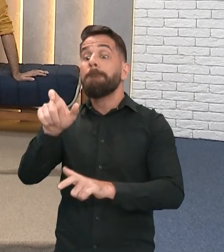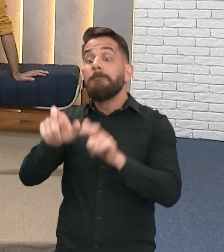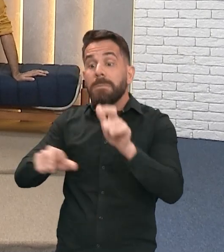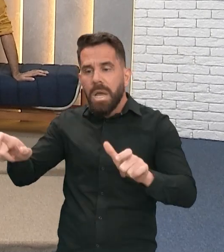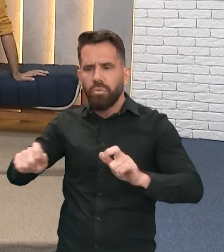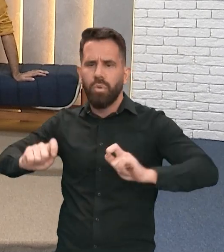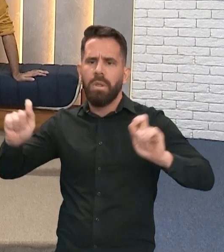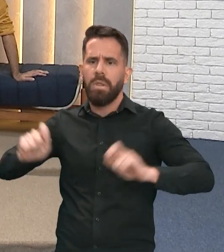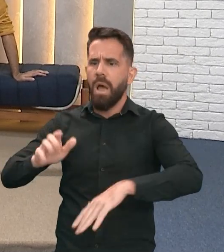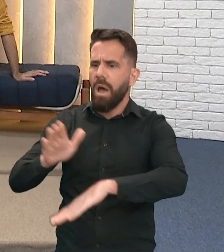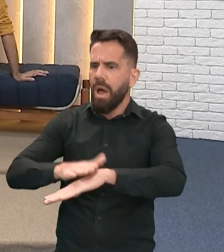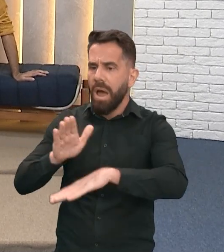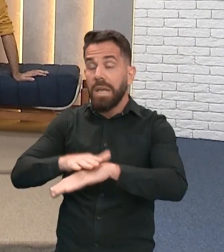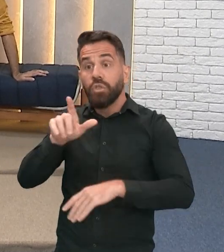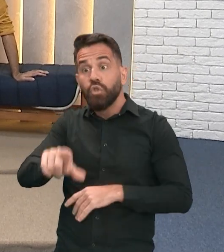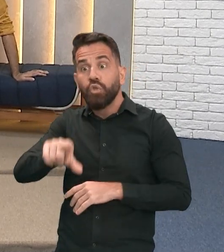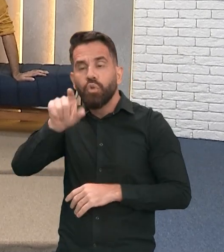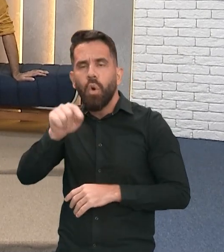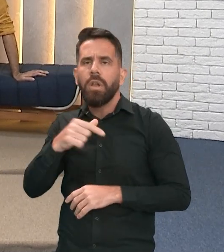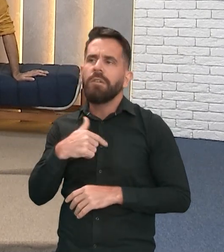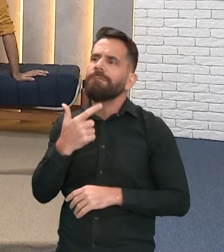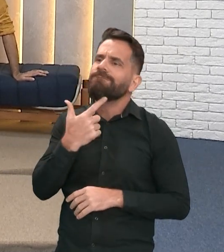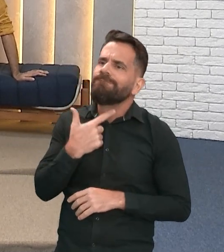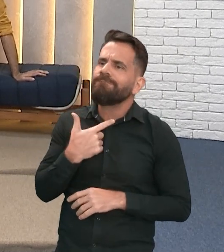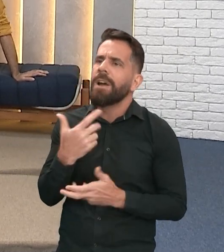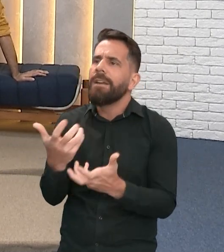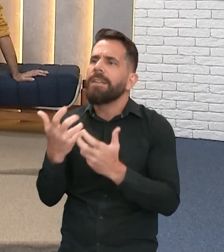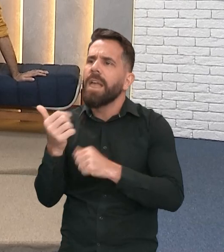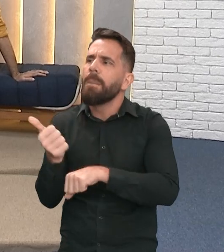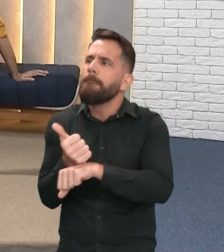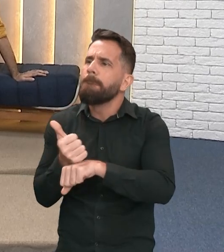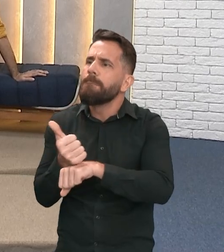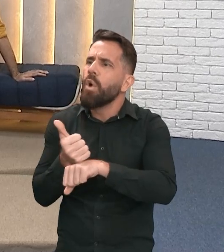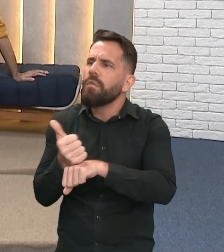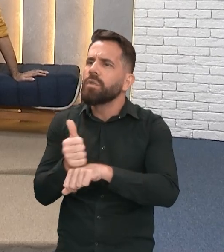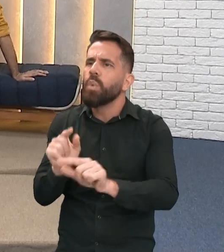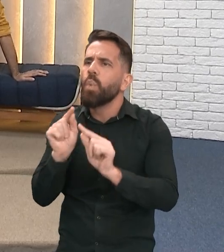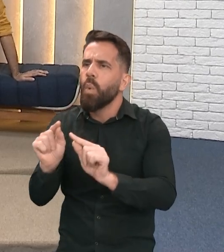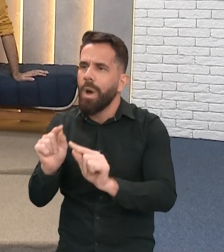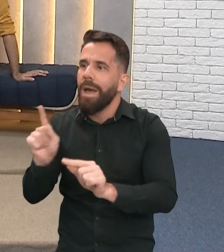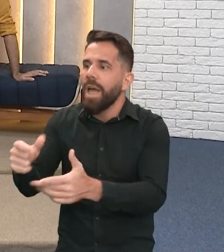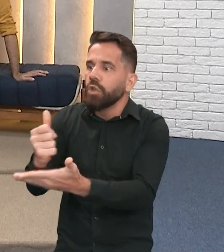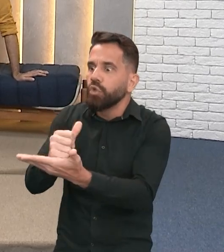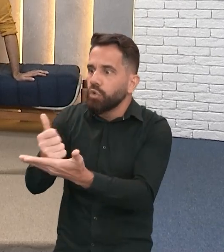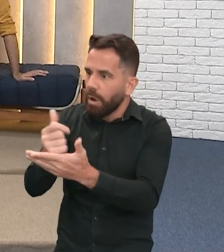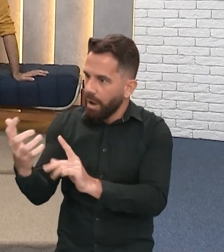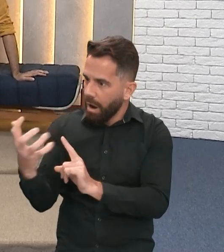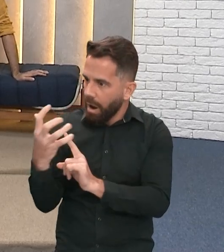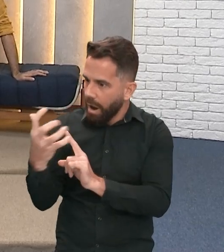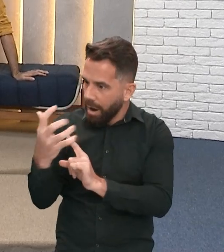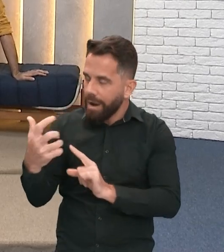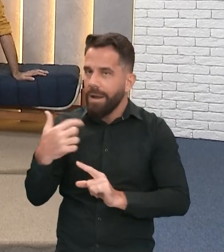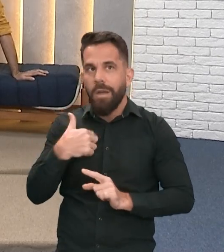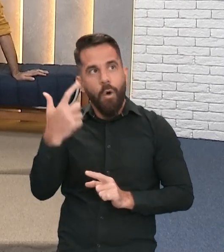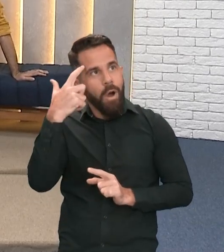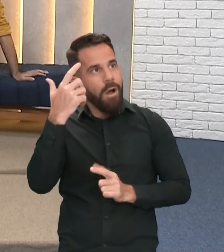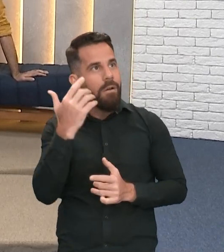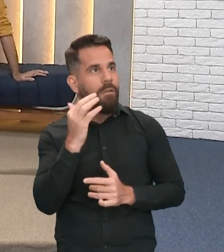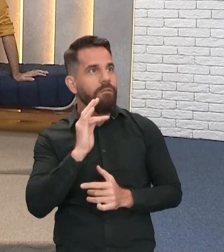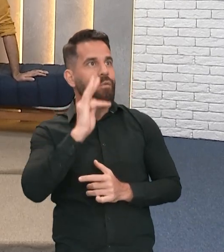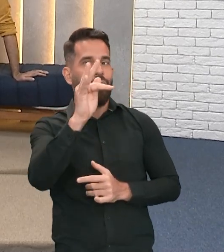profissão por conta de jogos, né? De alguns jogos que jogavam ali na infância. Isso acaba fazendo parte da pesquisa